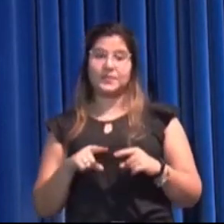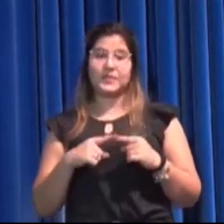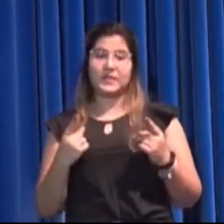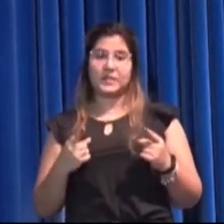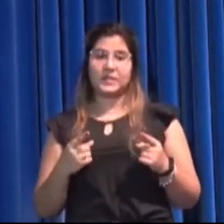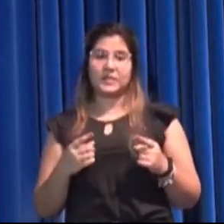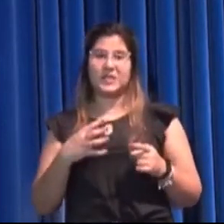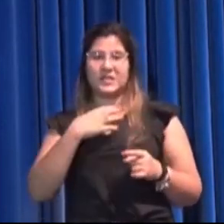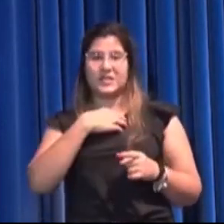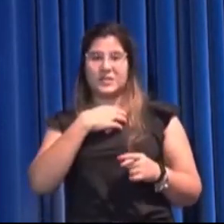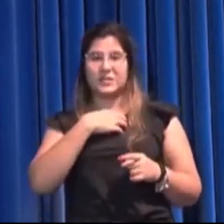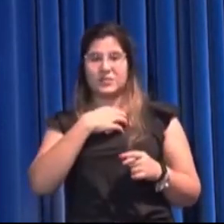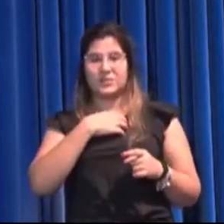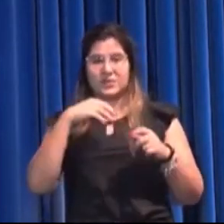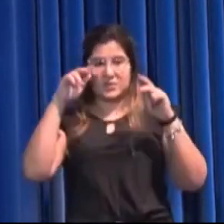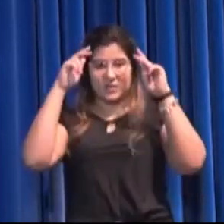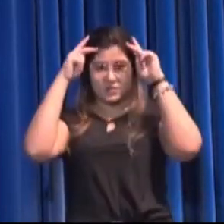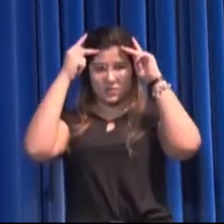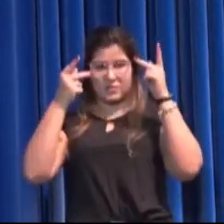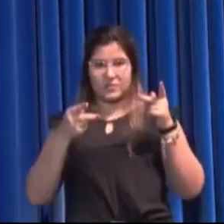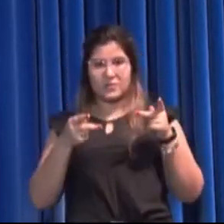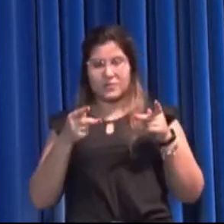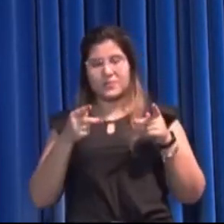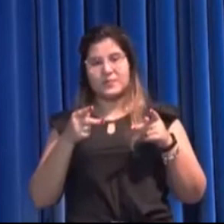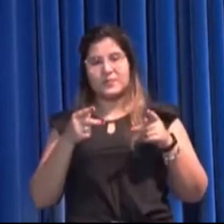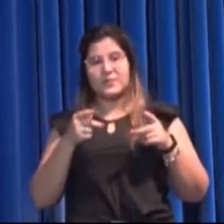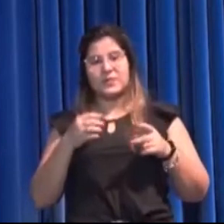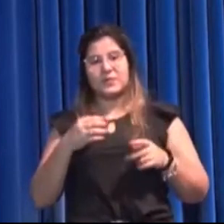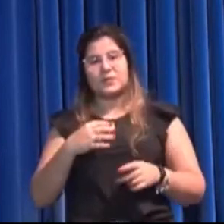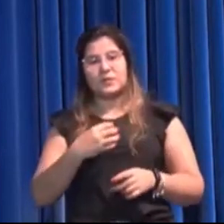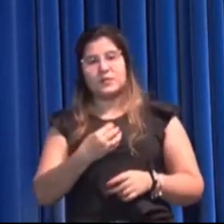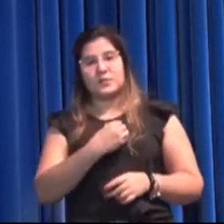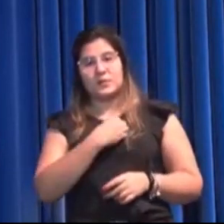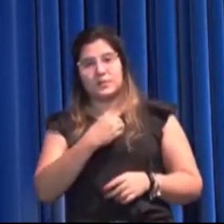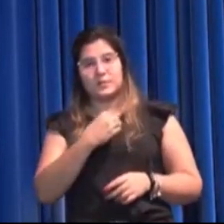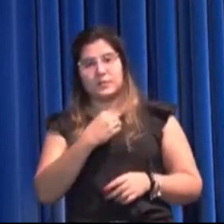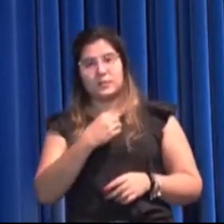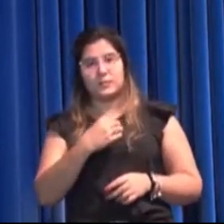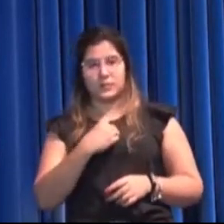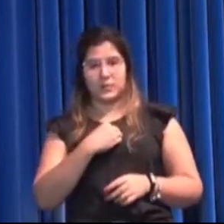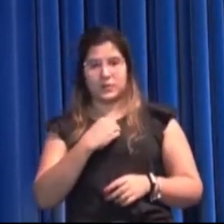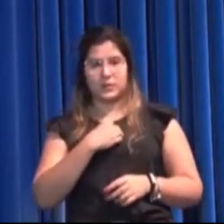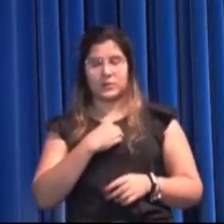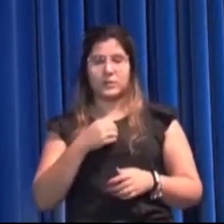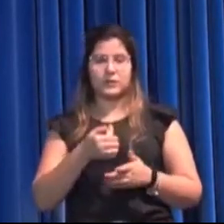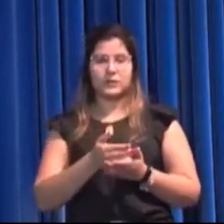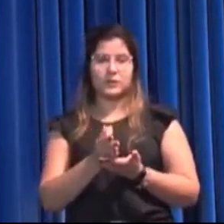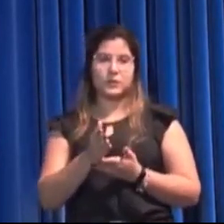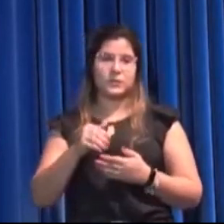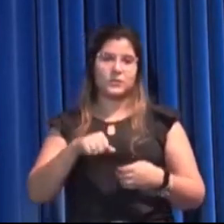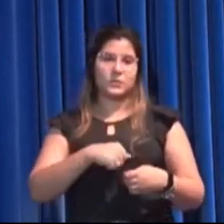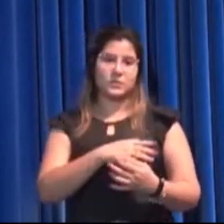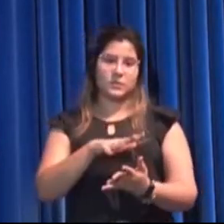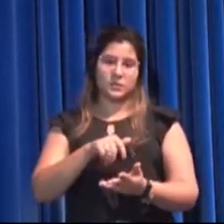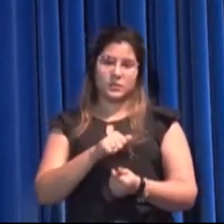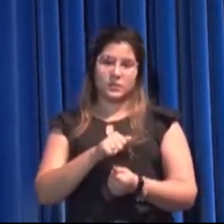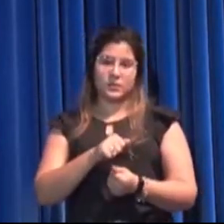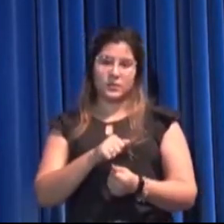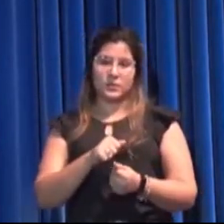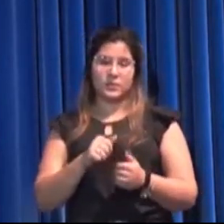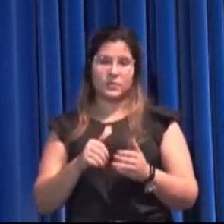pela natureza do homem, pelo pecado que entrou no mundo, pela situação toda das circunstâncias